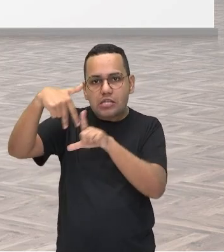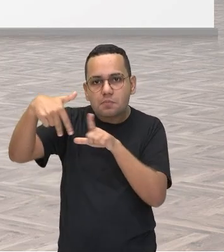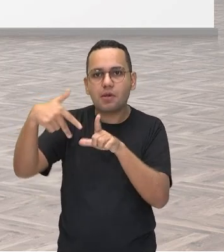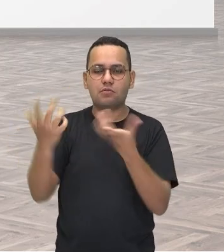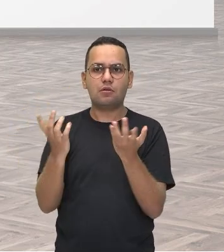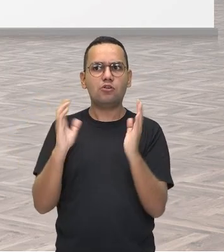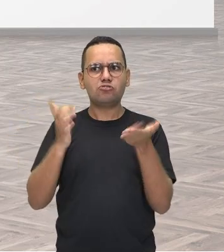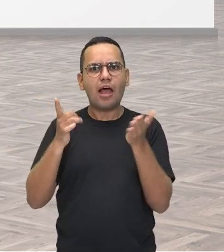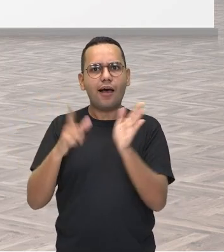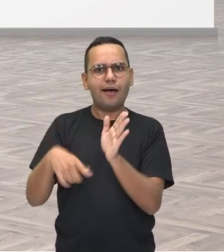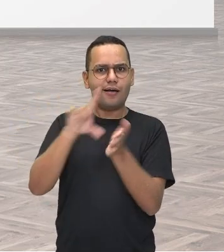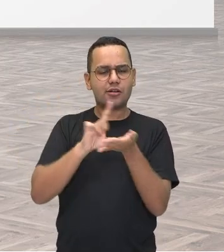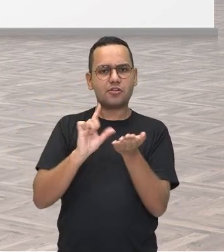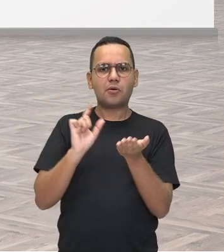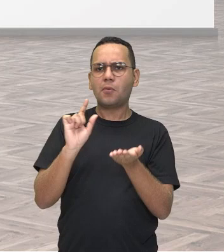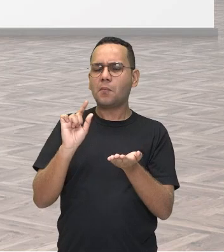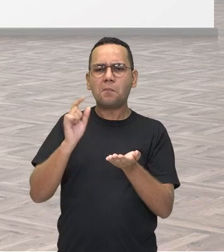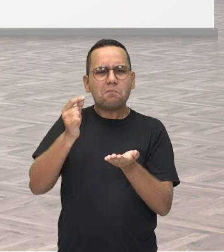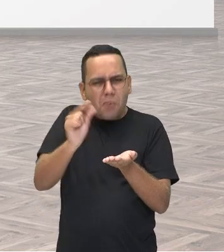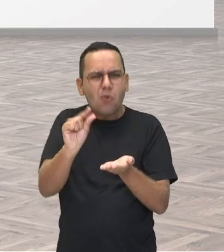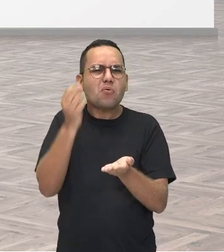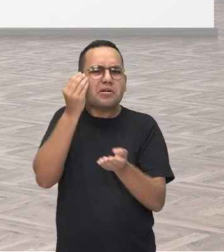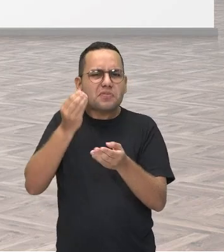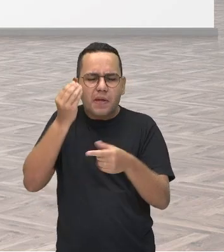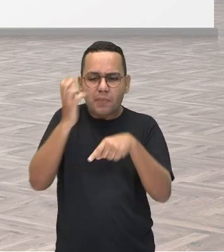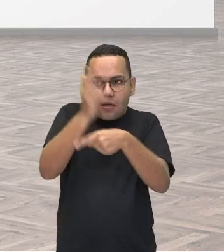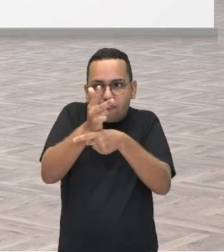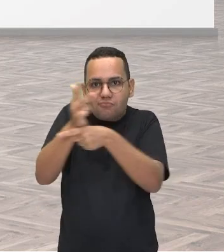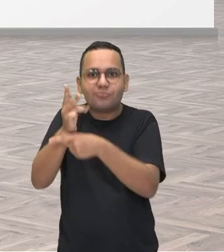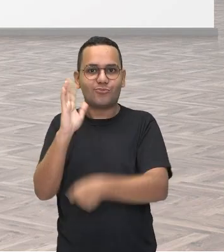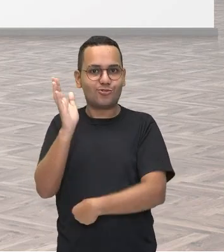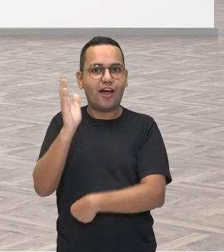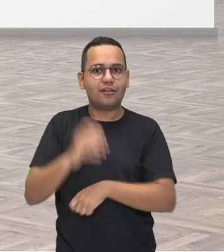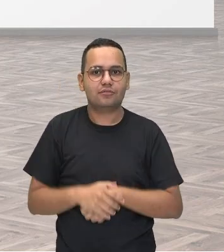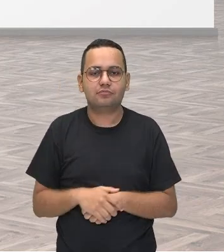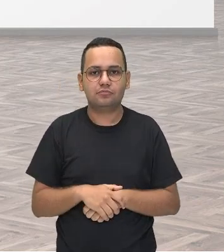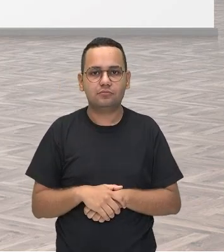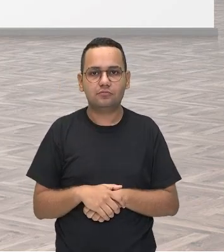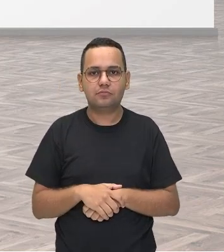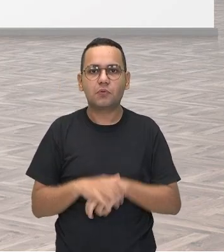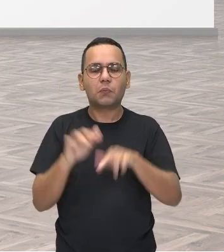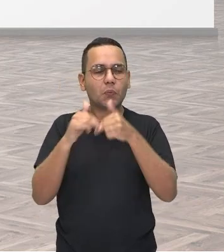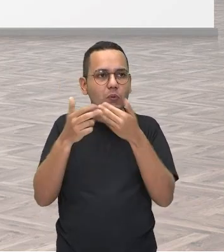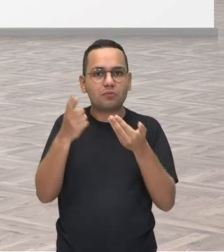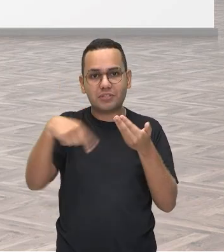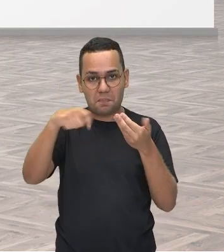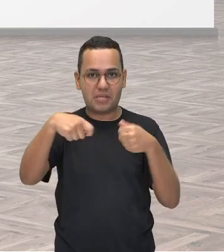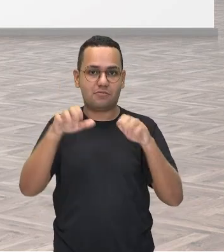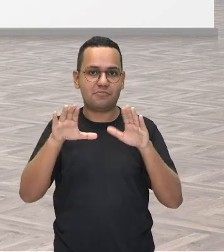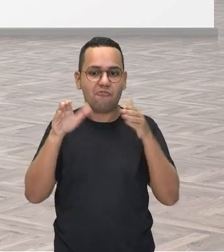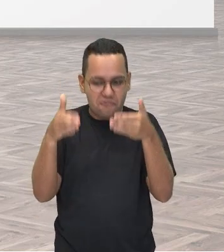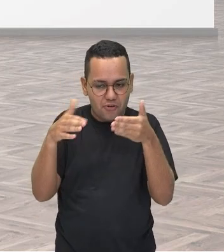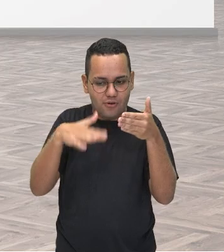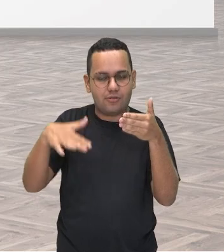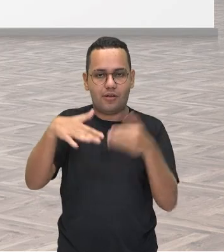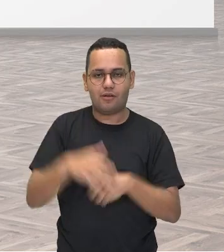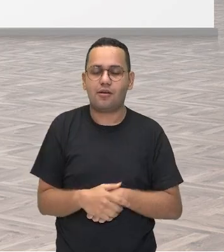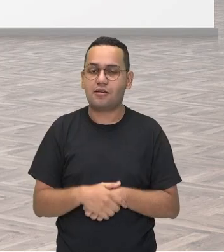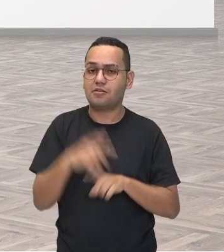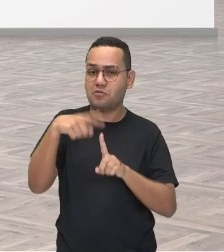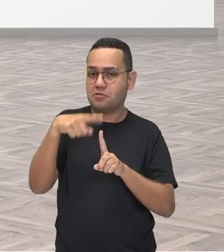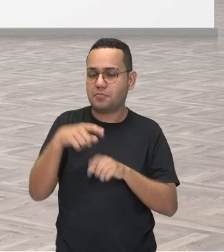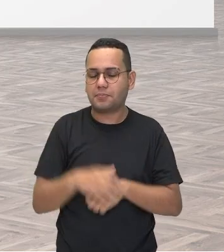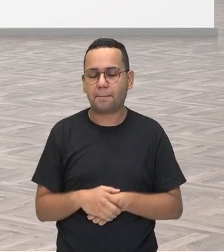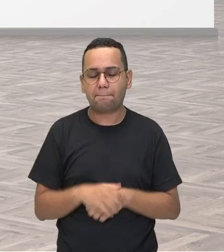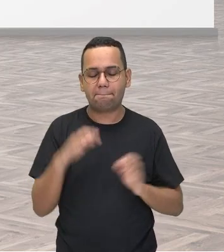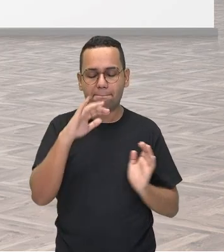filmagens. Então, de repente, treinaram o nosso olhar para esse tipo de empreendimento. Outro tipo de empreendedorismo cultural que